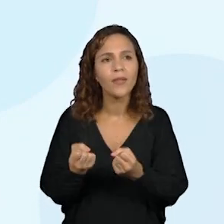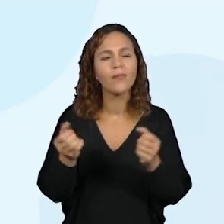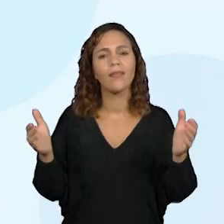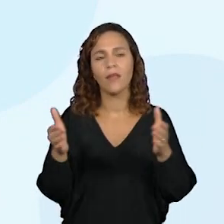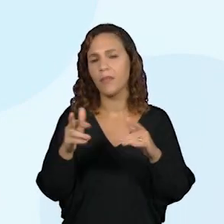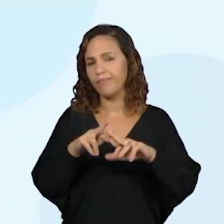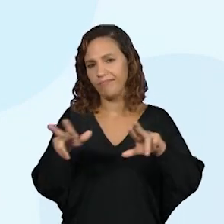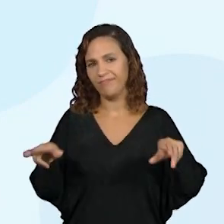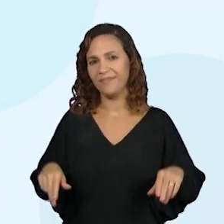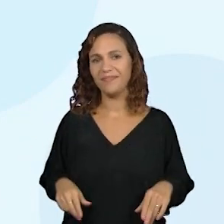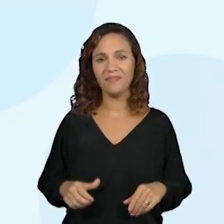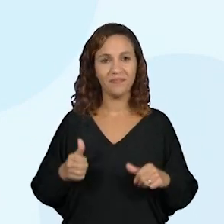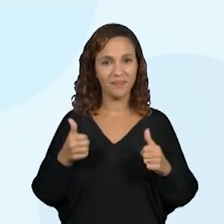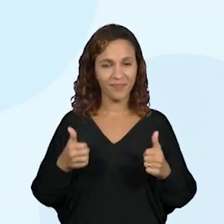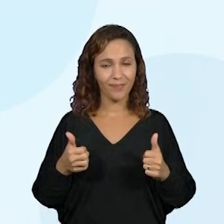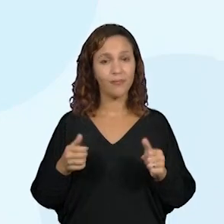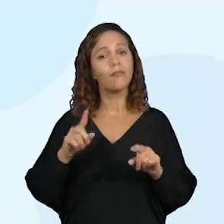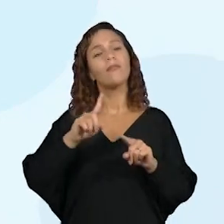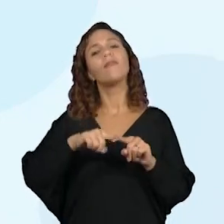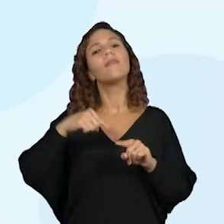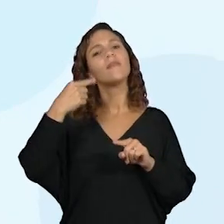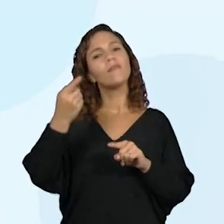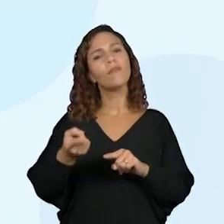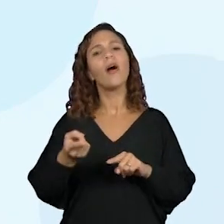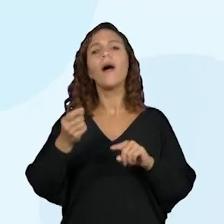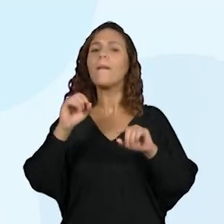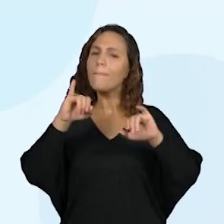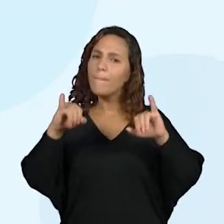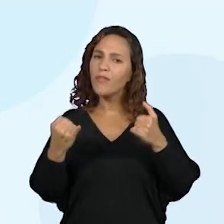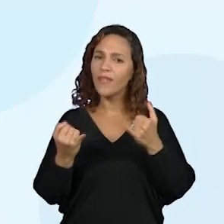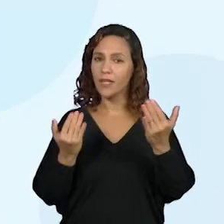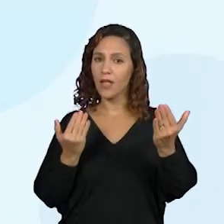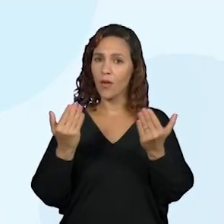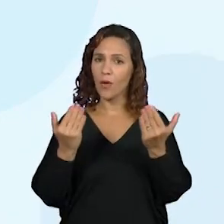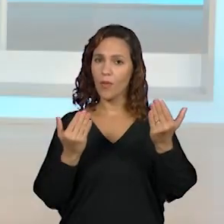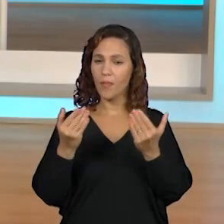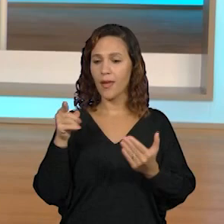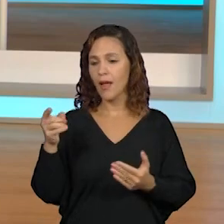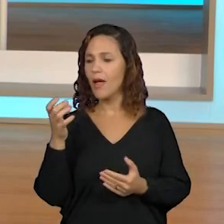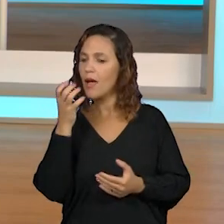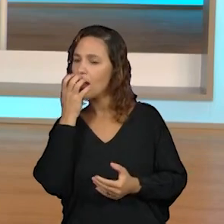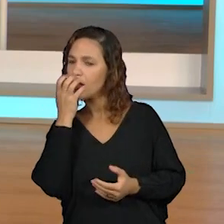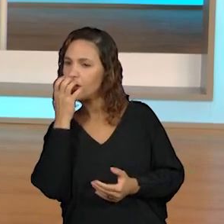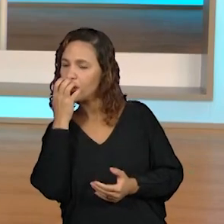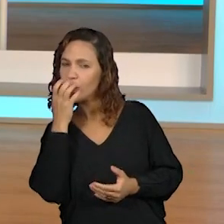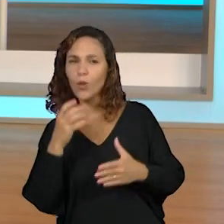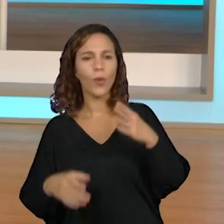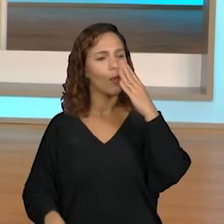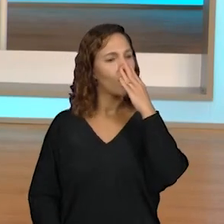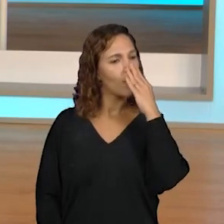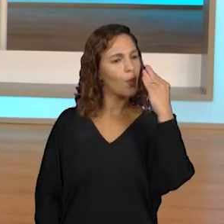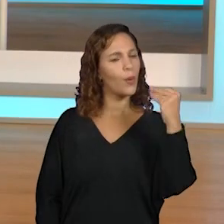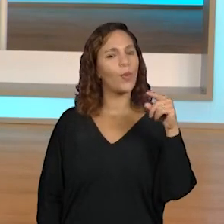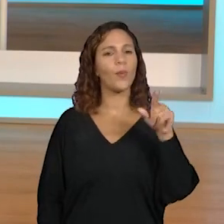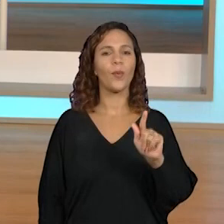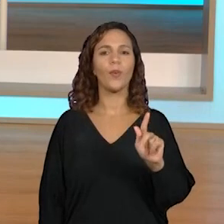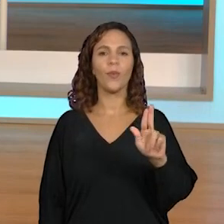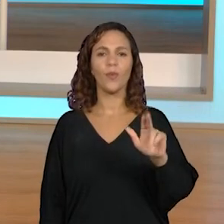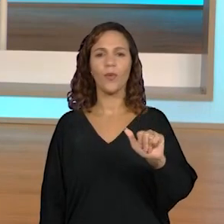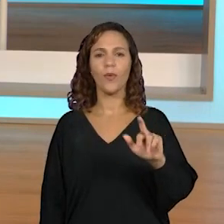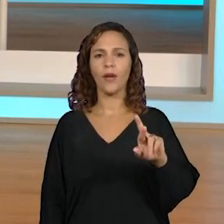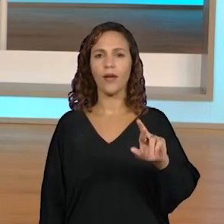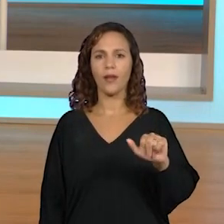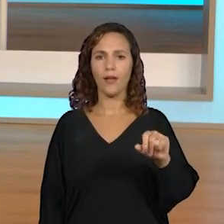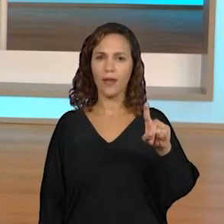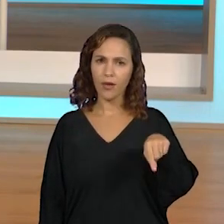tamanho deles tá bom e depois vocês vão comparar a ficha técnica do cão com a ficha do lobo-guará e